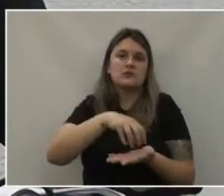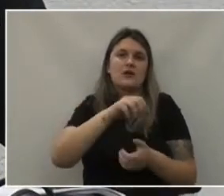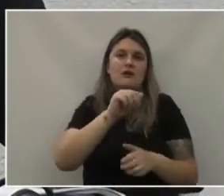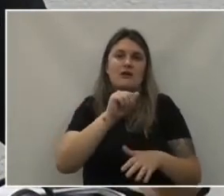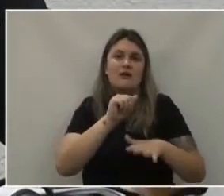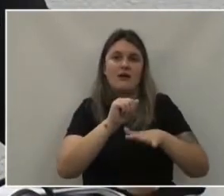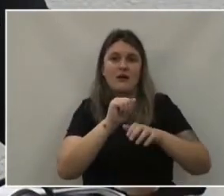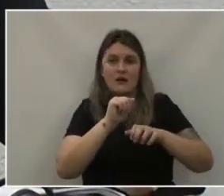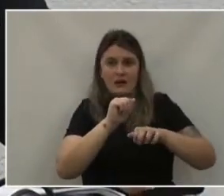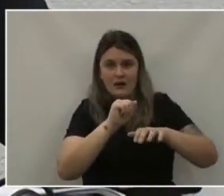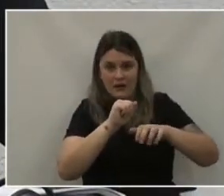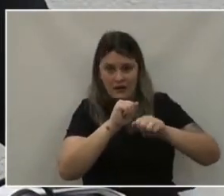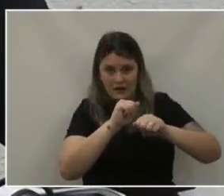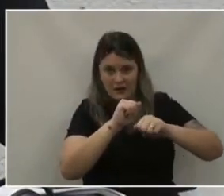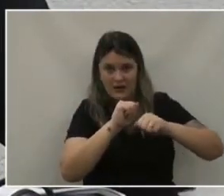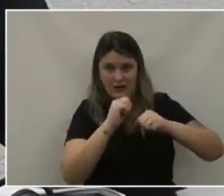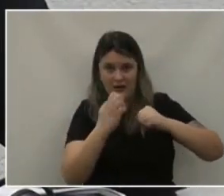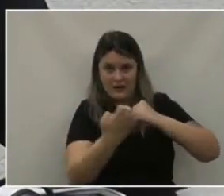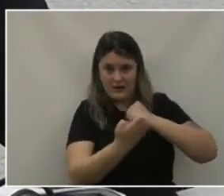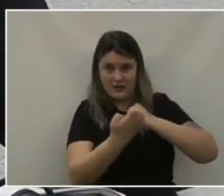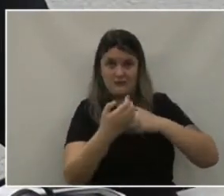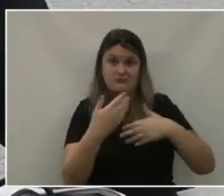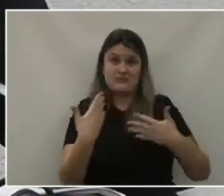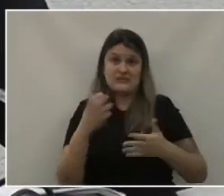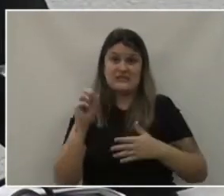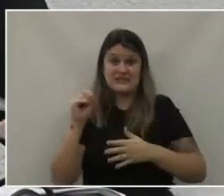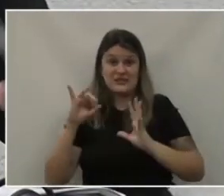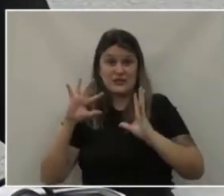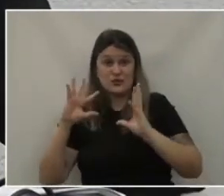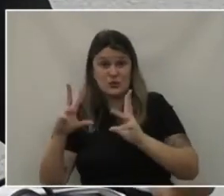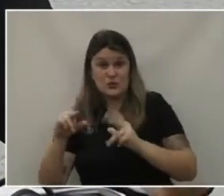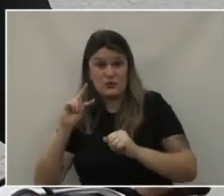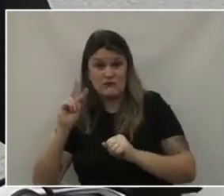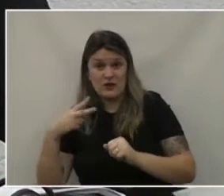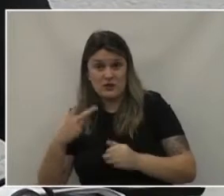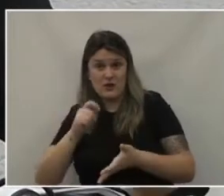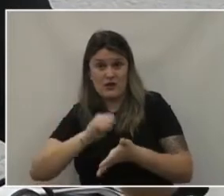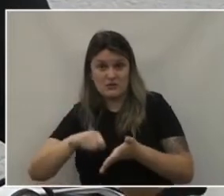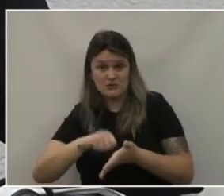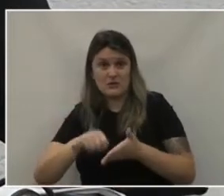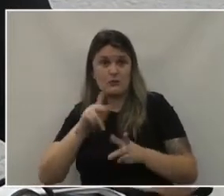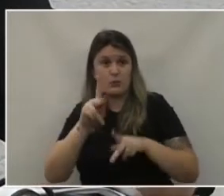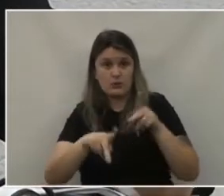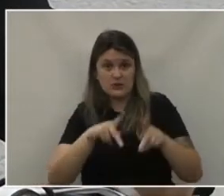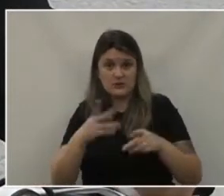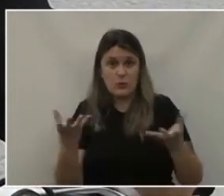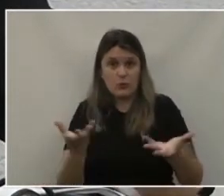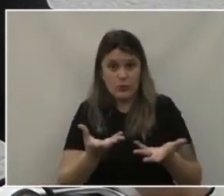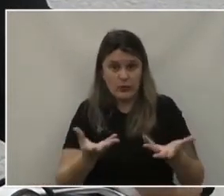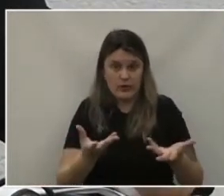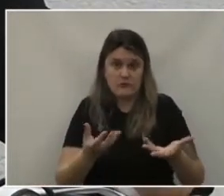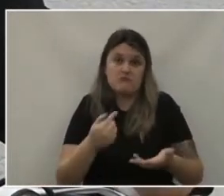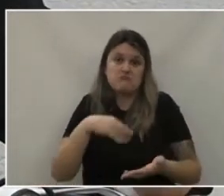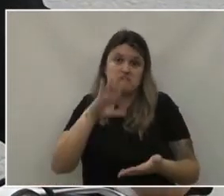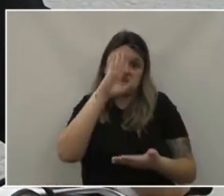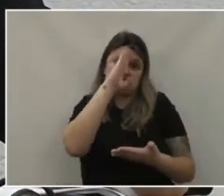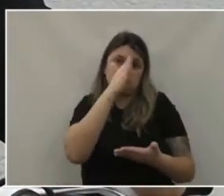vereadores assinando esse requerimento, mostrando que toda a população quer isso, creio eu